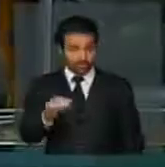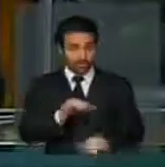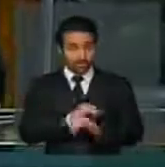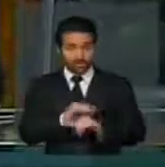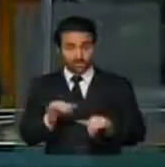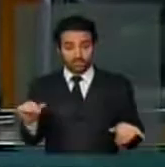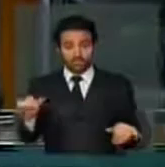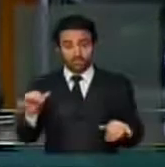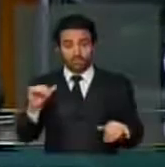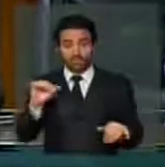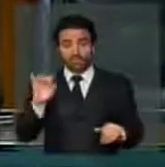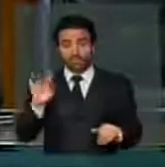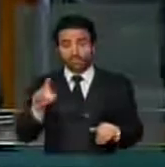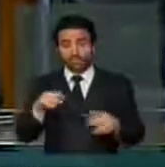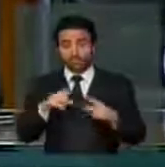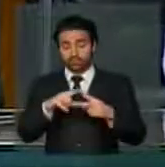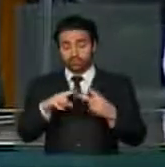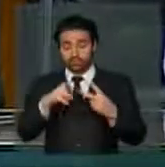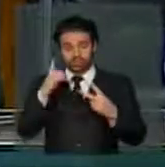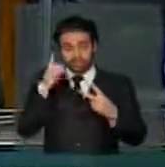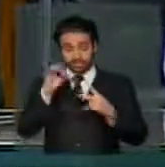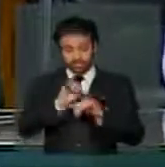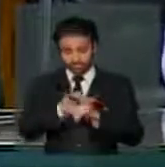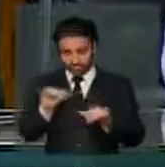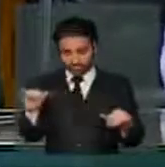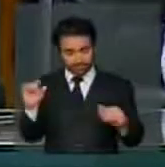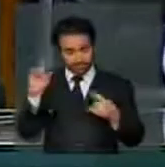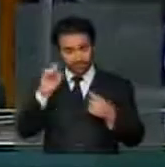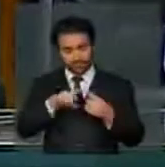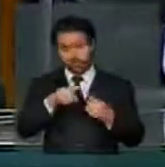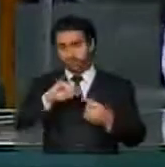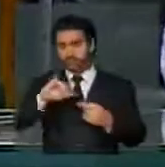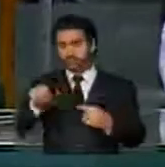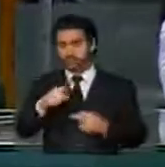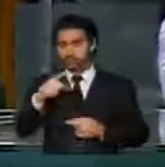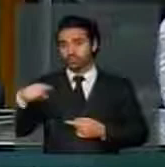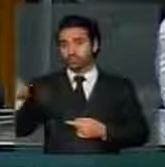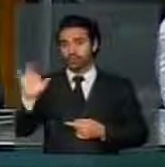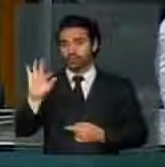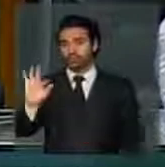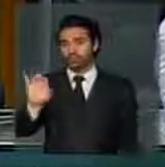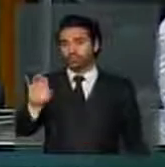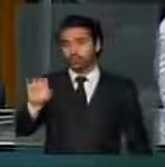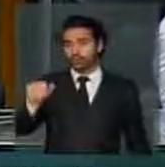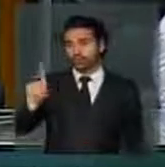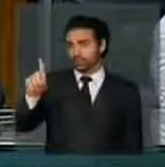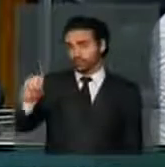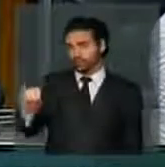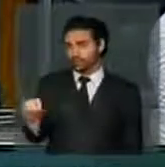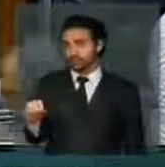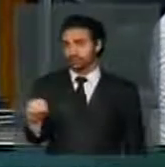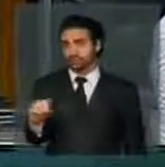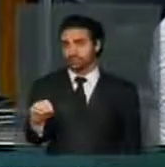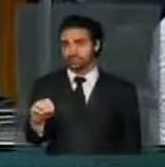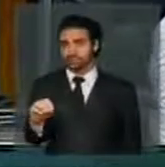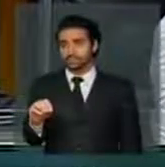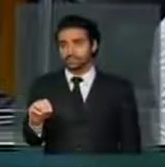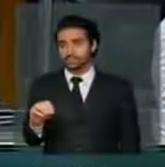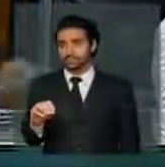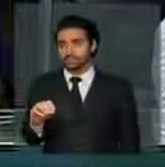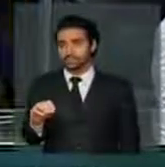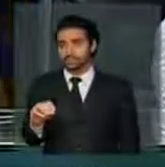Nós temos apenas mais dois deputados para usar a tribuna. Passo a palavra ao deputado João Fernando Coutinho, do PSB de Pernambuco.